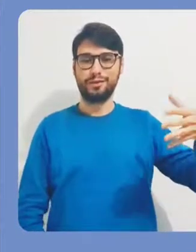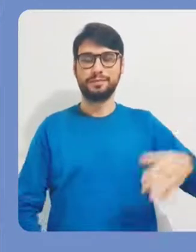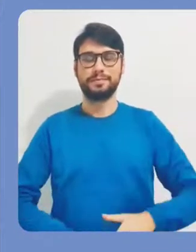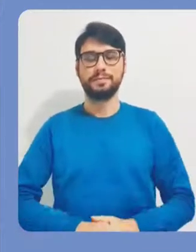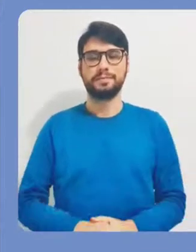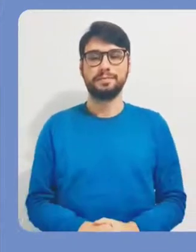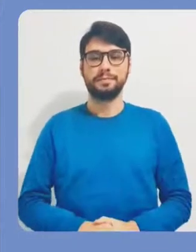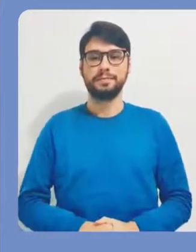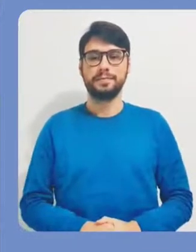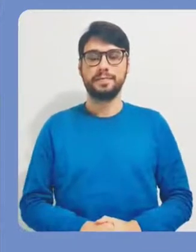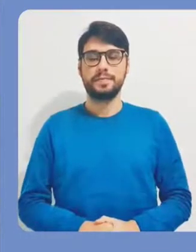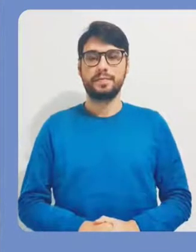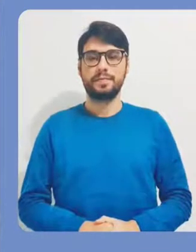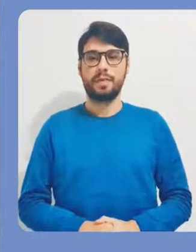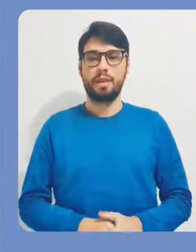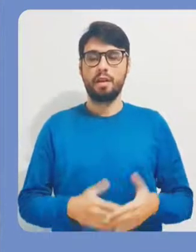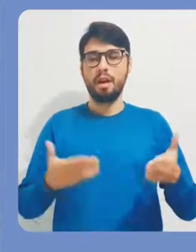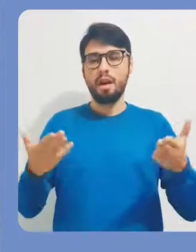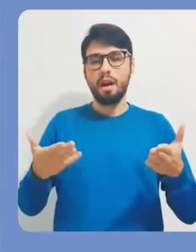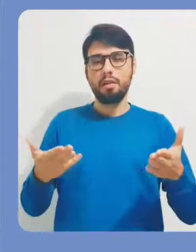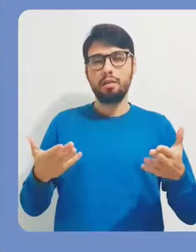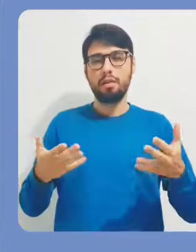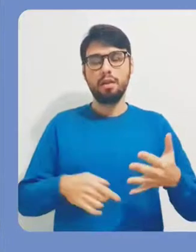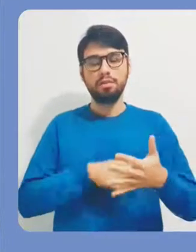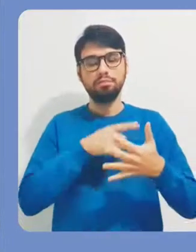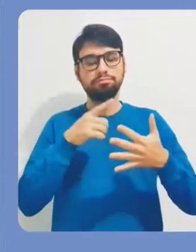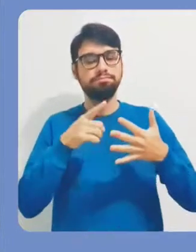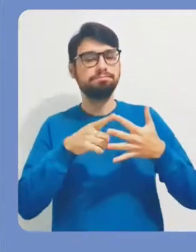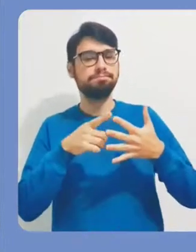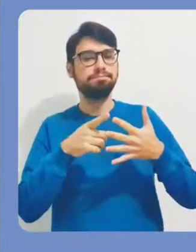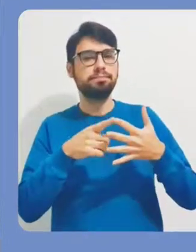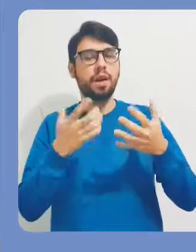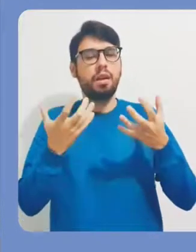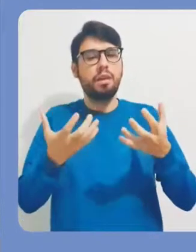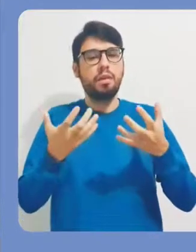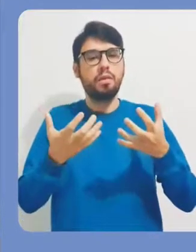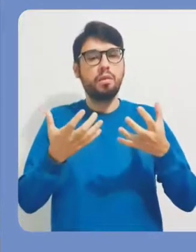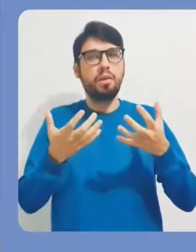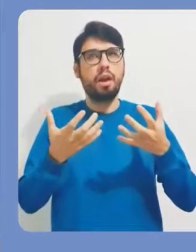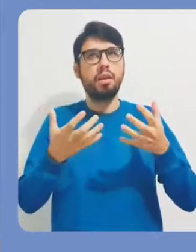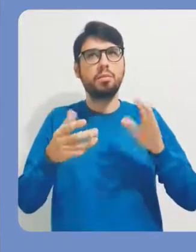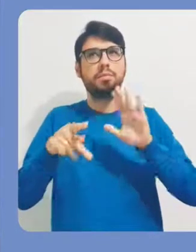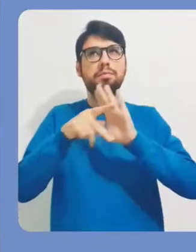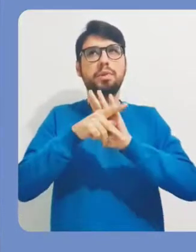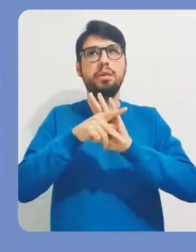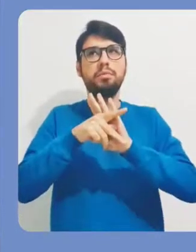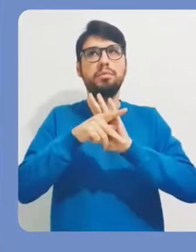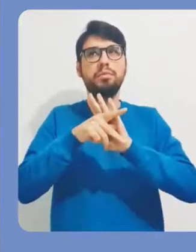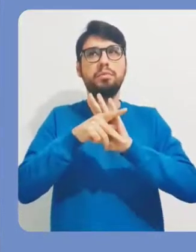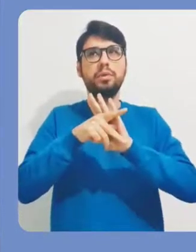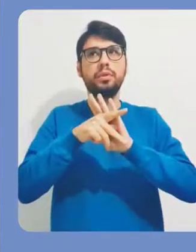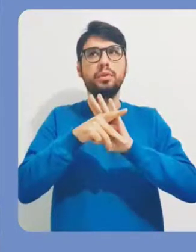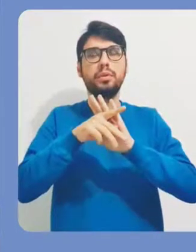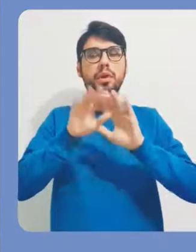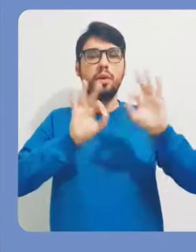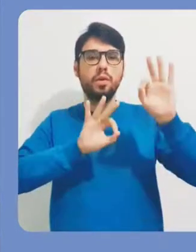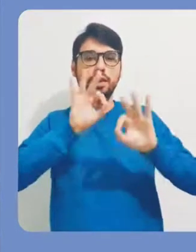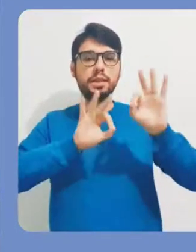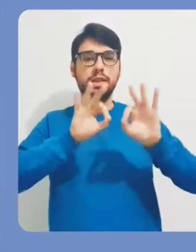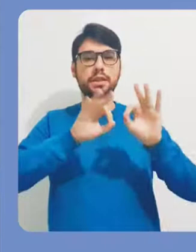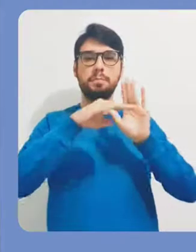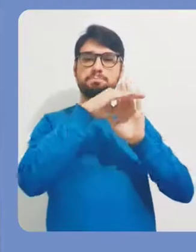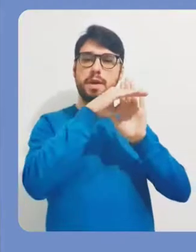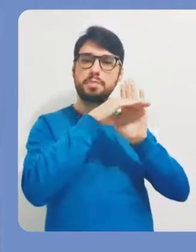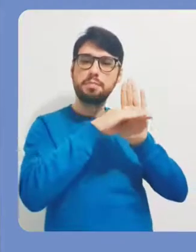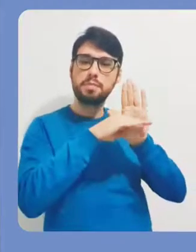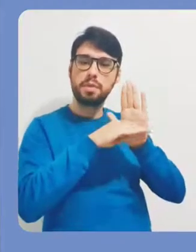queira adicionar. A minha próxima página que eu vou criar para o nosso evento, nosso site do nosso evento, vai